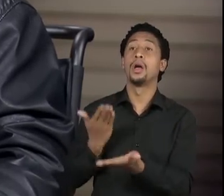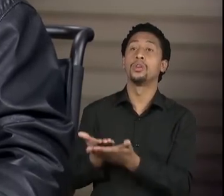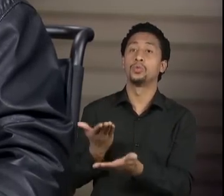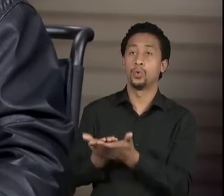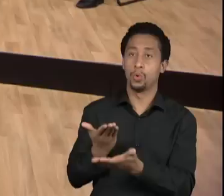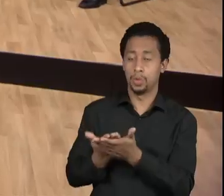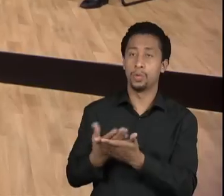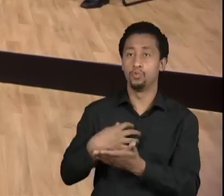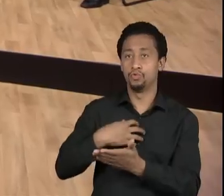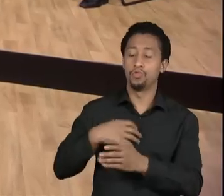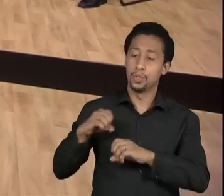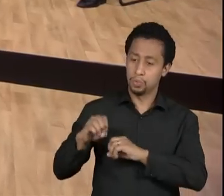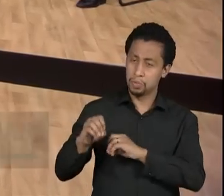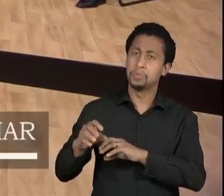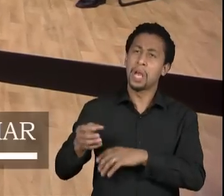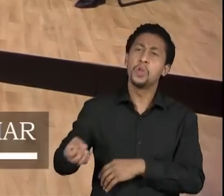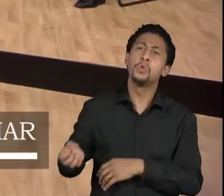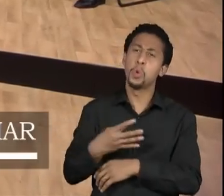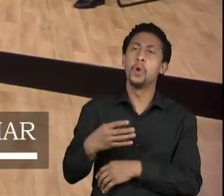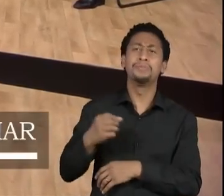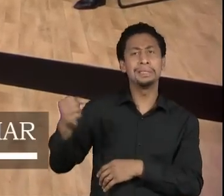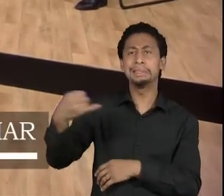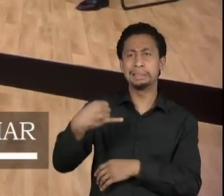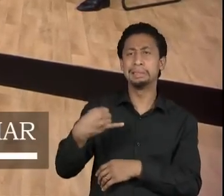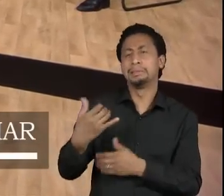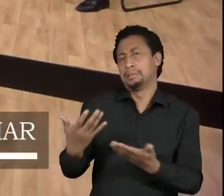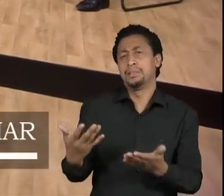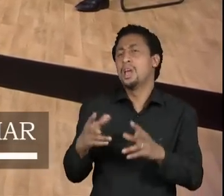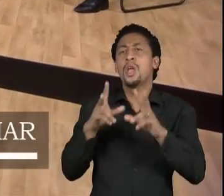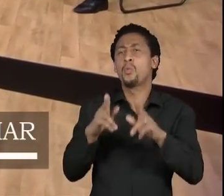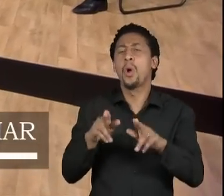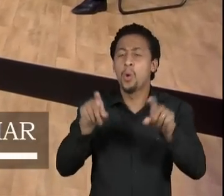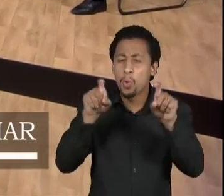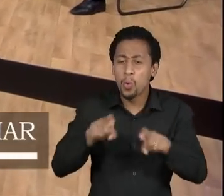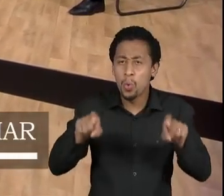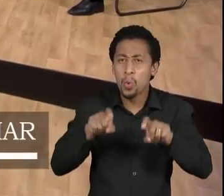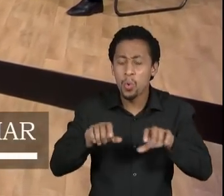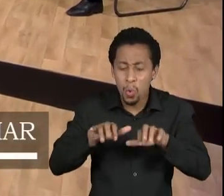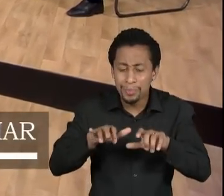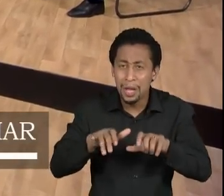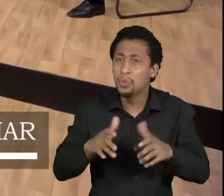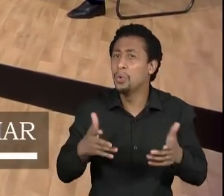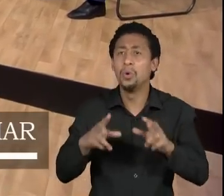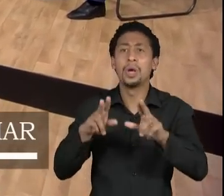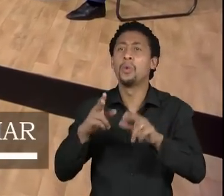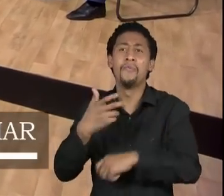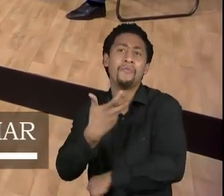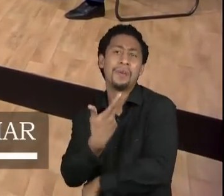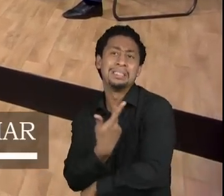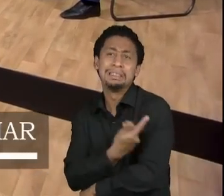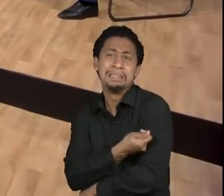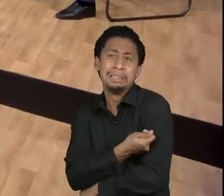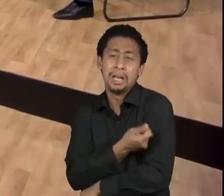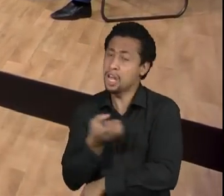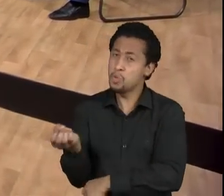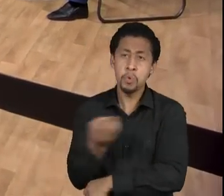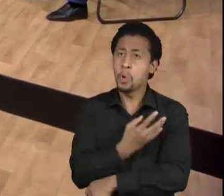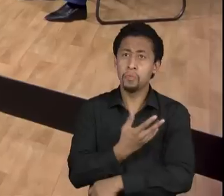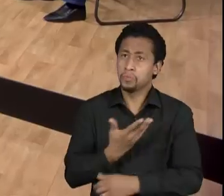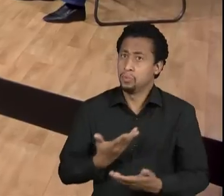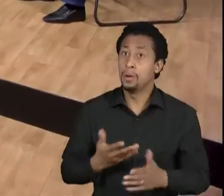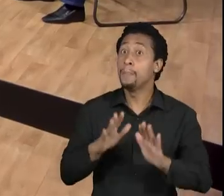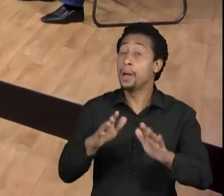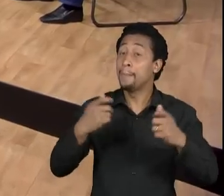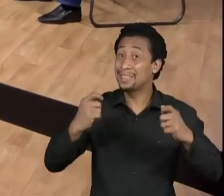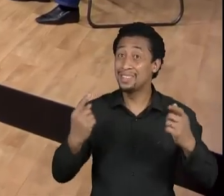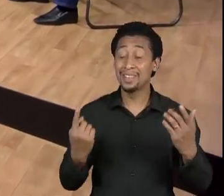de vista histórico. Assim como o computador, assim como a vacina, nós temos que ter capacidade de julgar as novidades e falar, bom, isso aqui